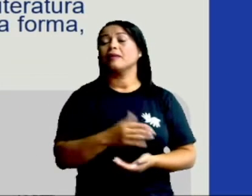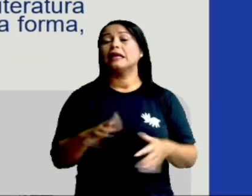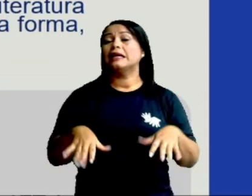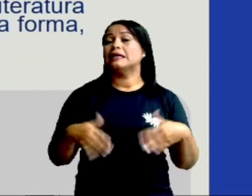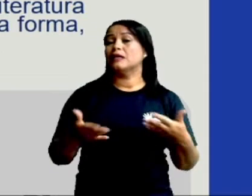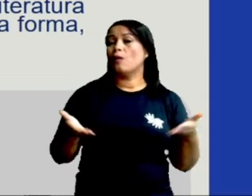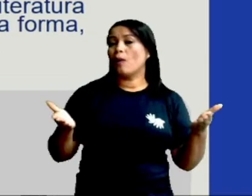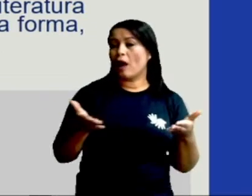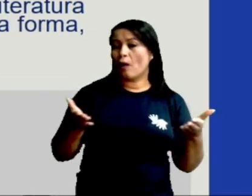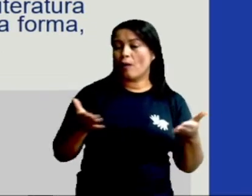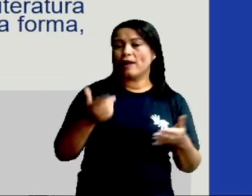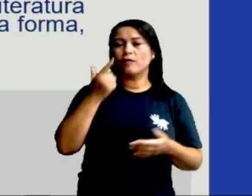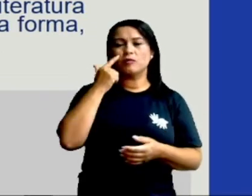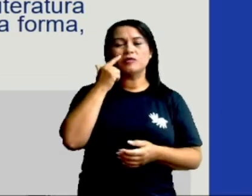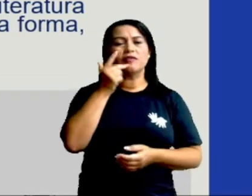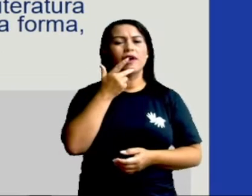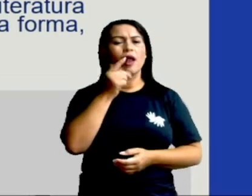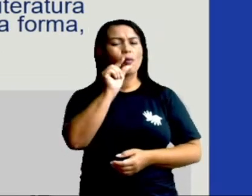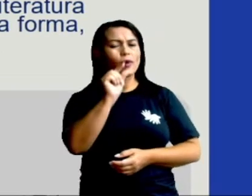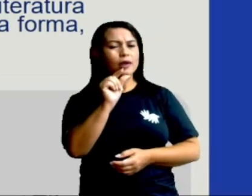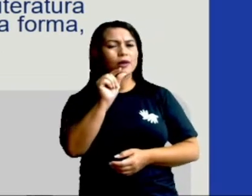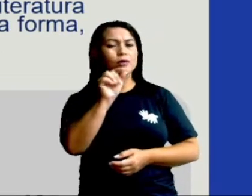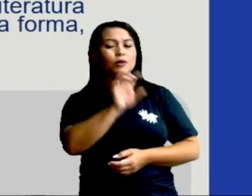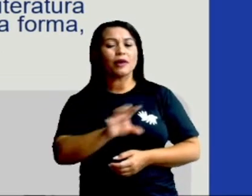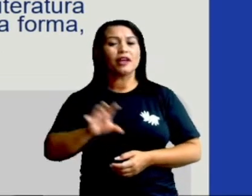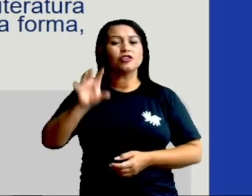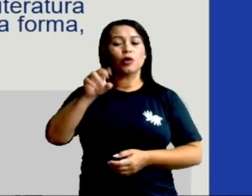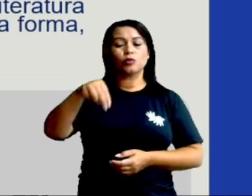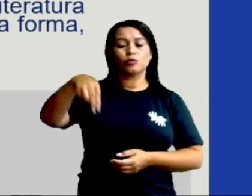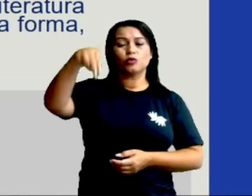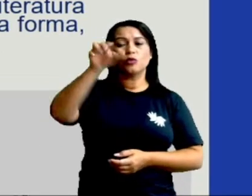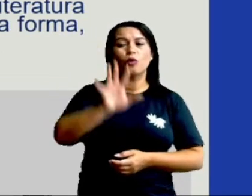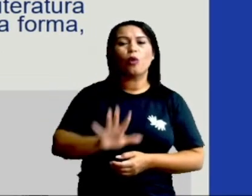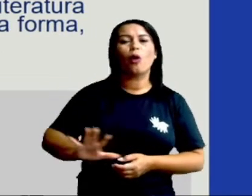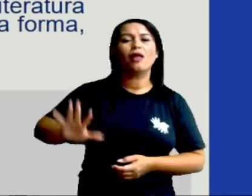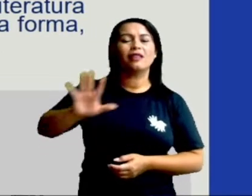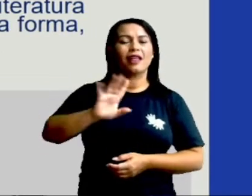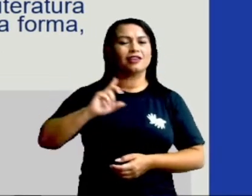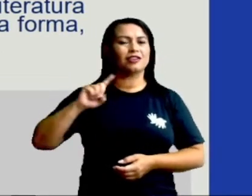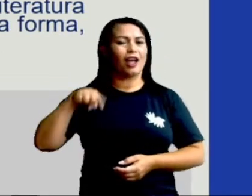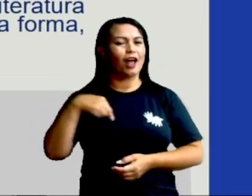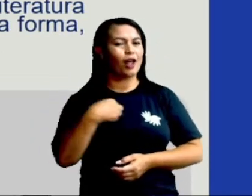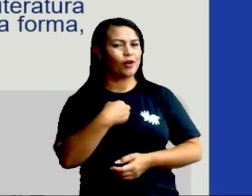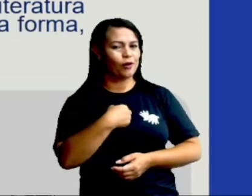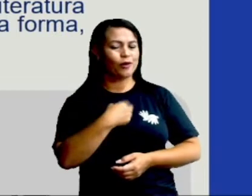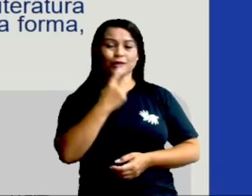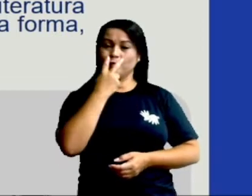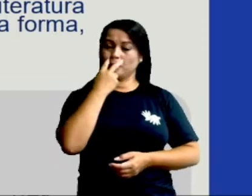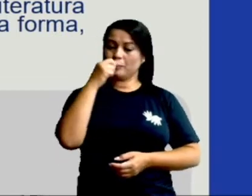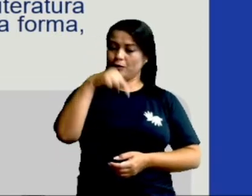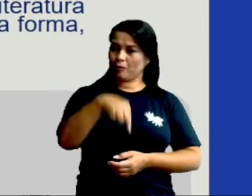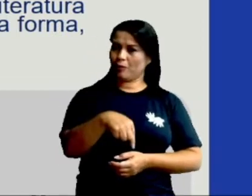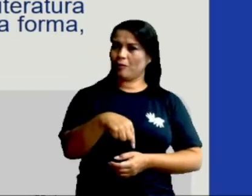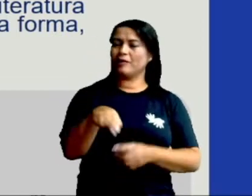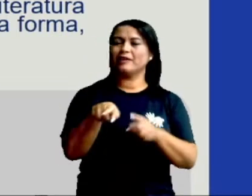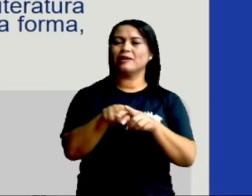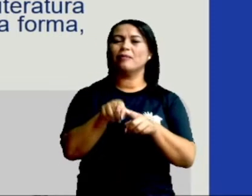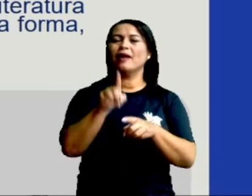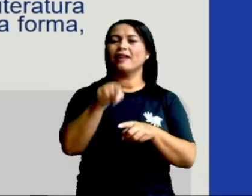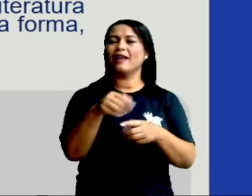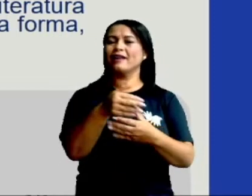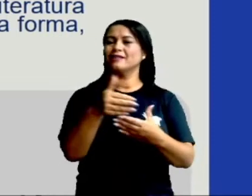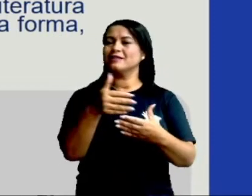então agora a gente vai falar um pouquinho sobre a região do Nordeste tá nossa região então Vitória de Santo Antão está aonde